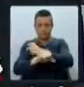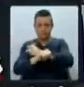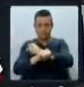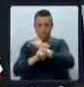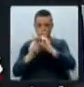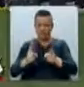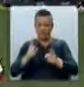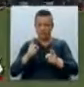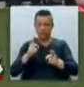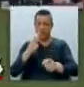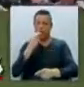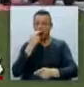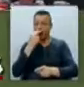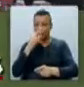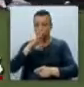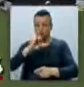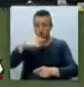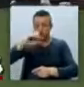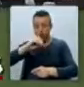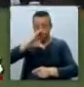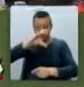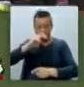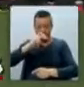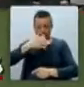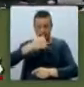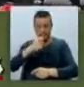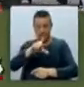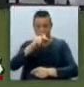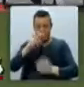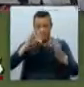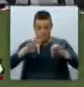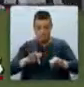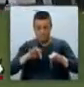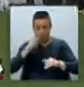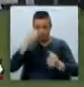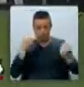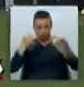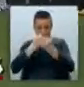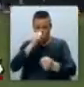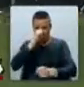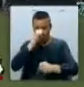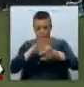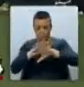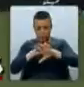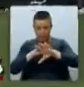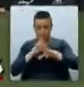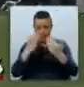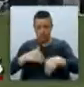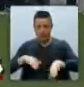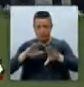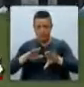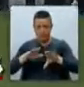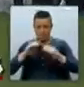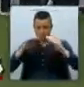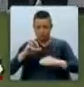honra e da reputação do árbitro joão capela muito contestado por rui vitória no final do jogo de domingo frente ao boavista o vitória terminou o desafio é ser